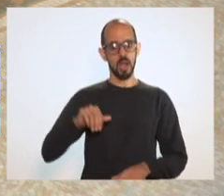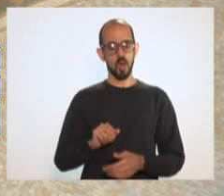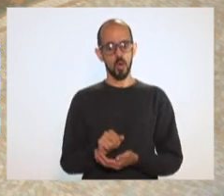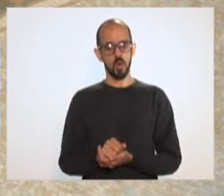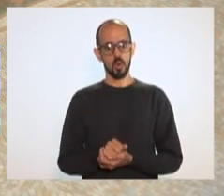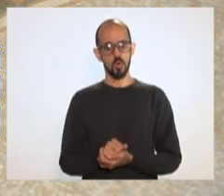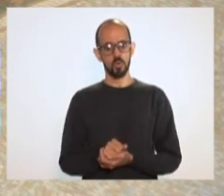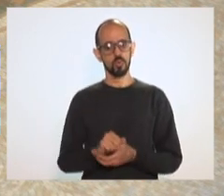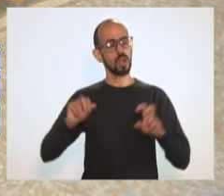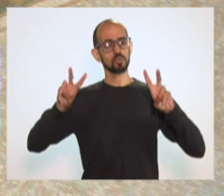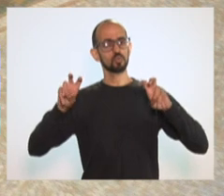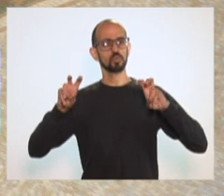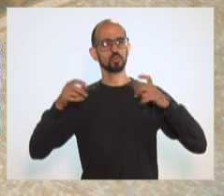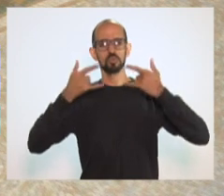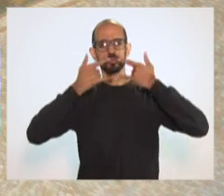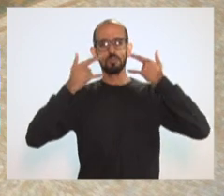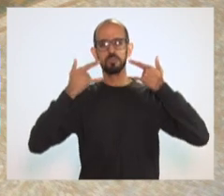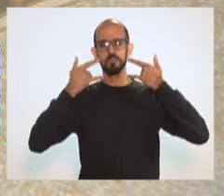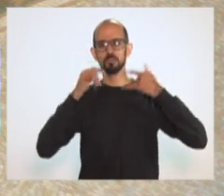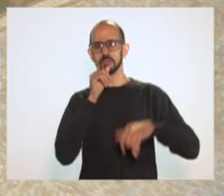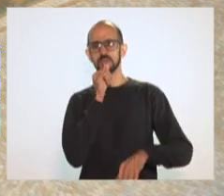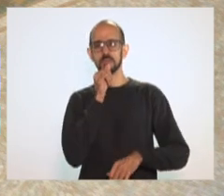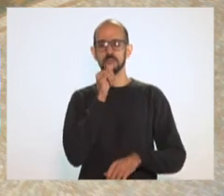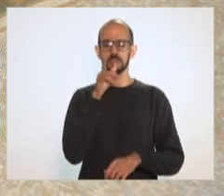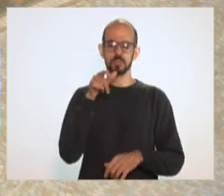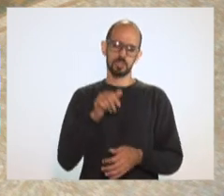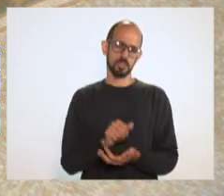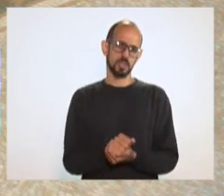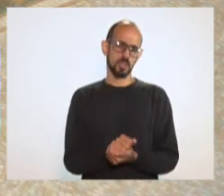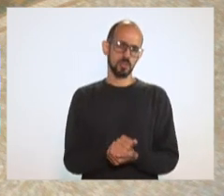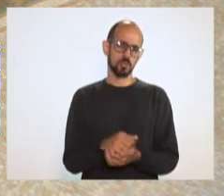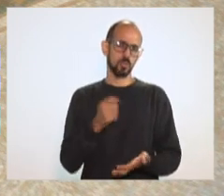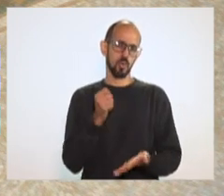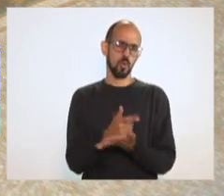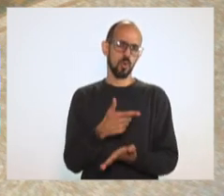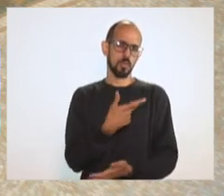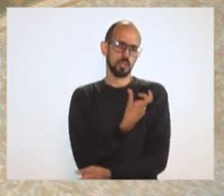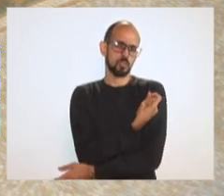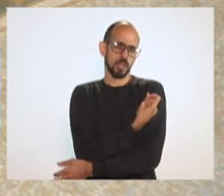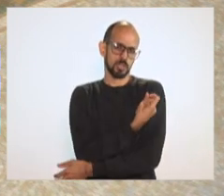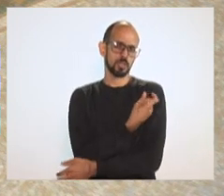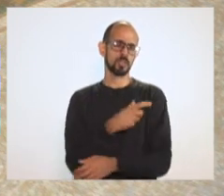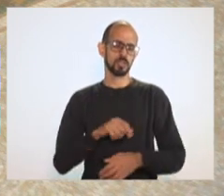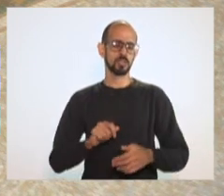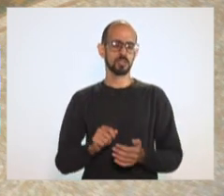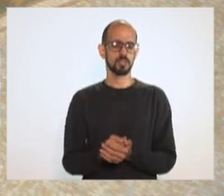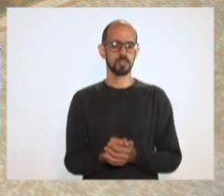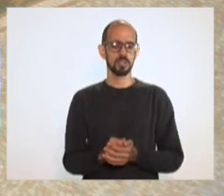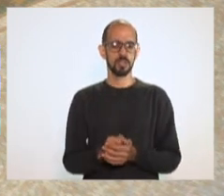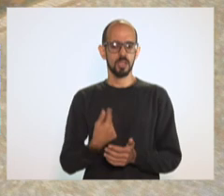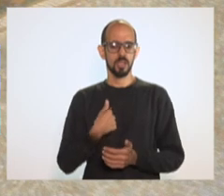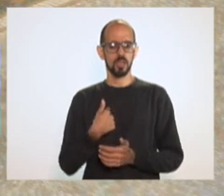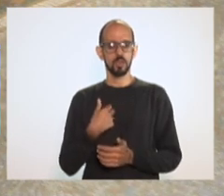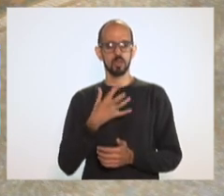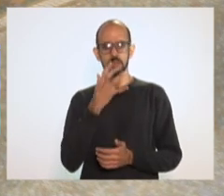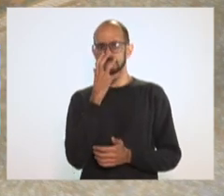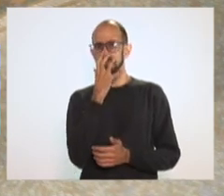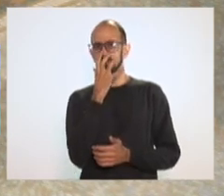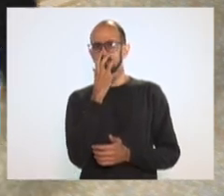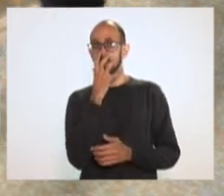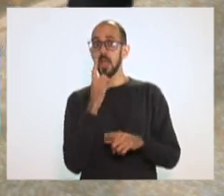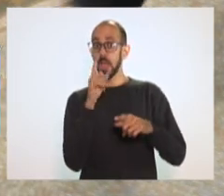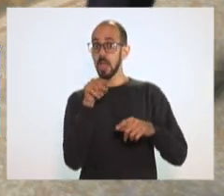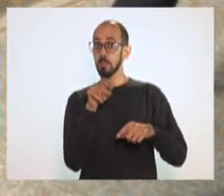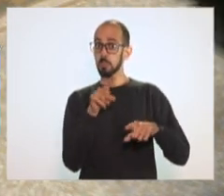se apressou na aquisição de vacinas assim que a autorização foi dada. Eu estou muito impressionado, positivamente,